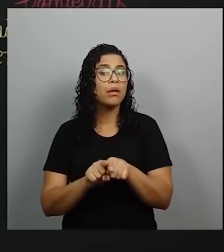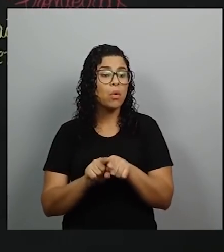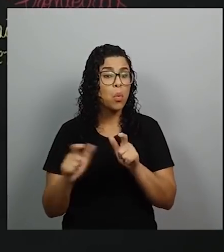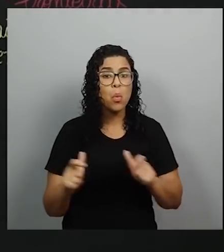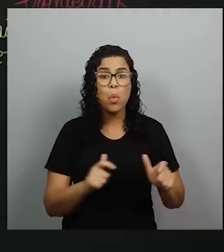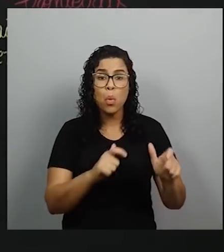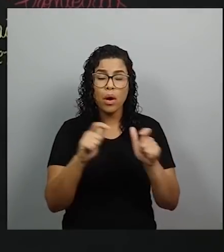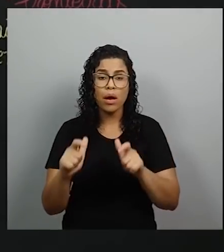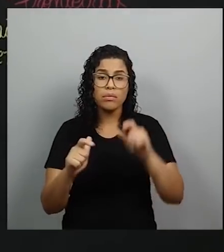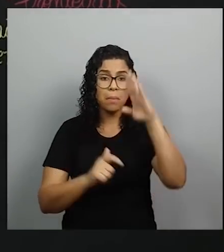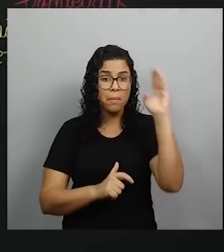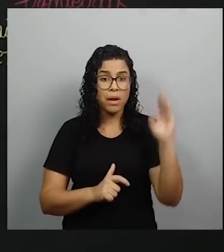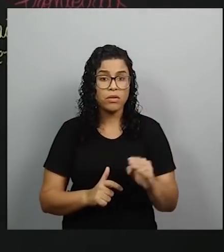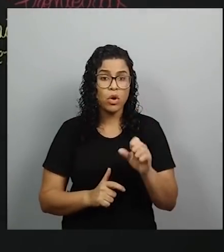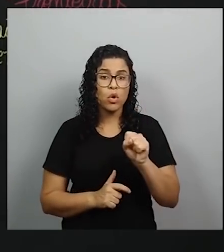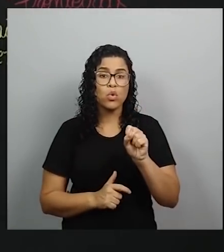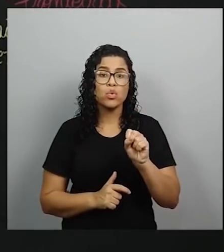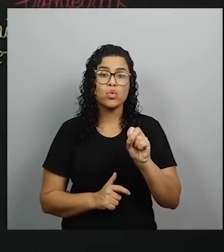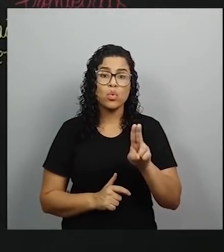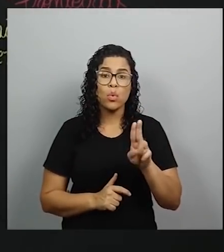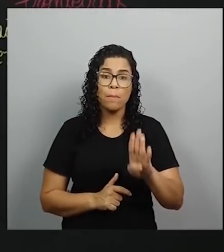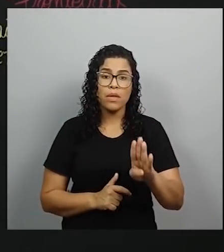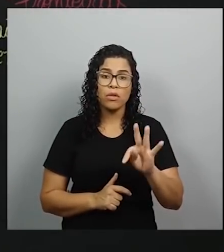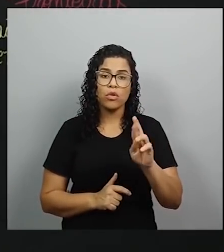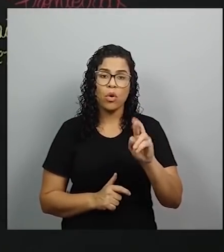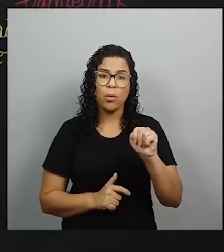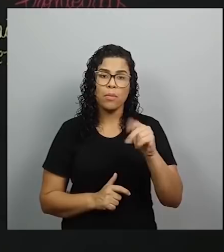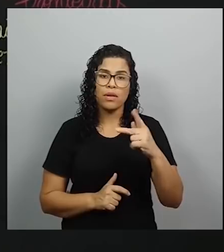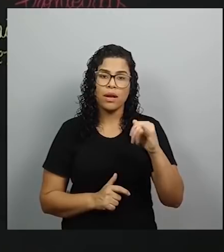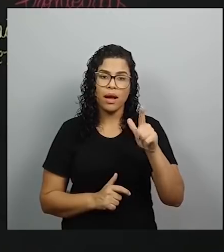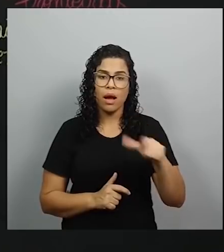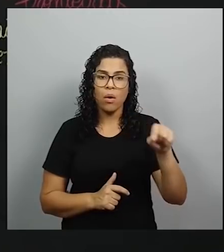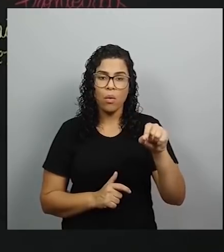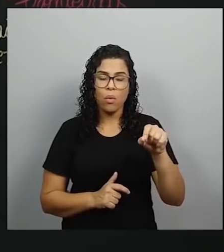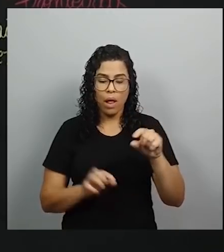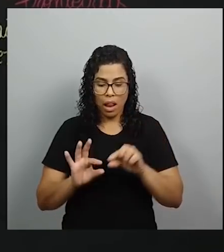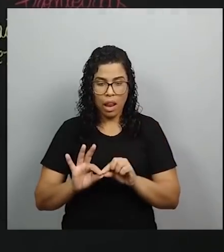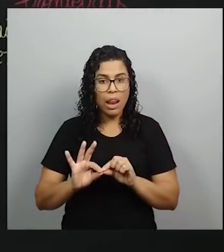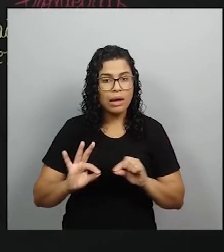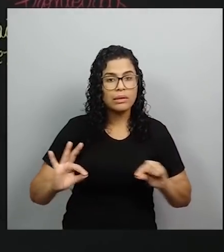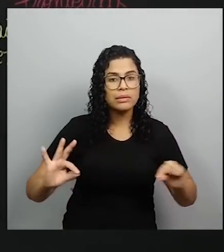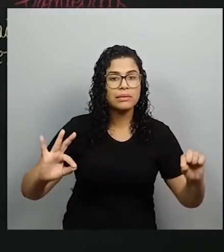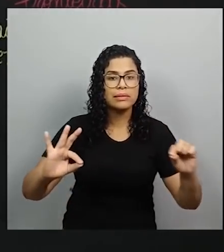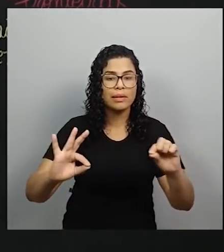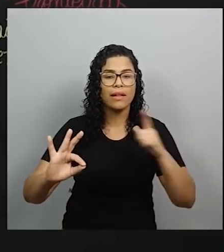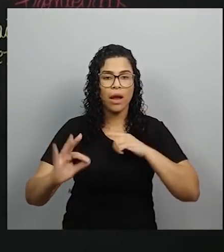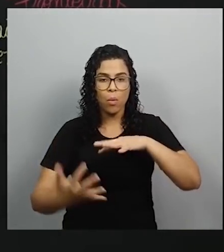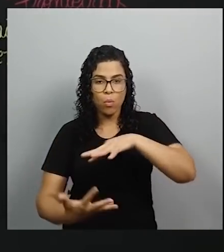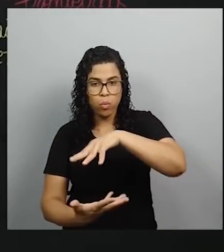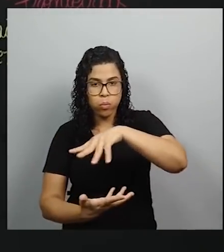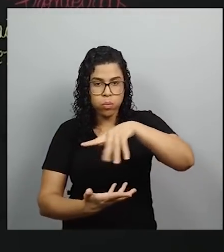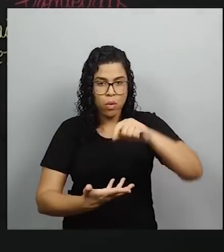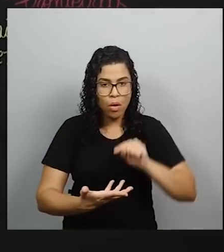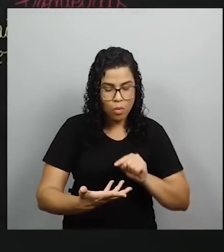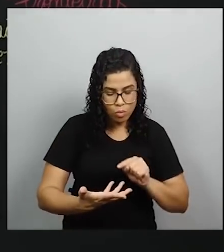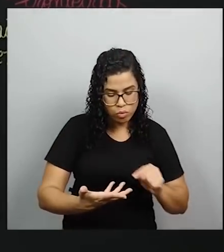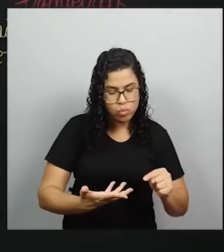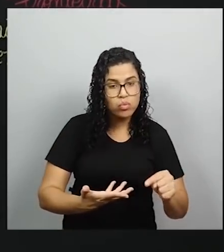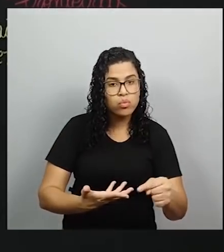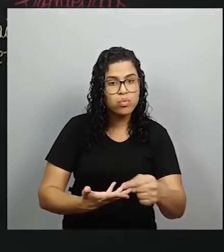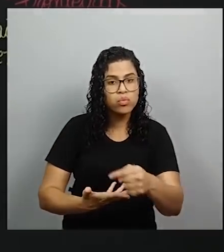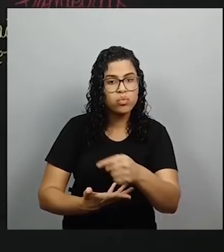um Brasil subtropical, passando aqui, ó, pelo Trópico de Capricórnio. O que nós temos ao sul do Trópico vai ser também uma